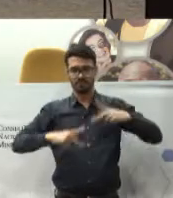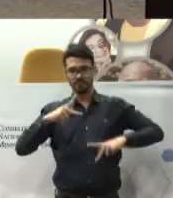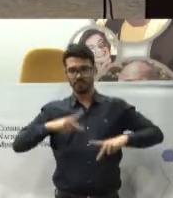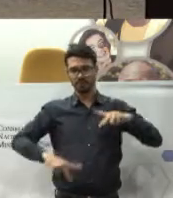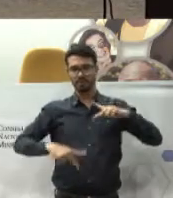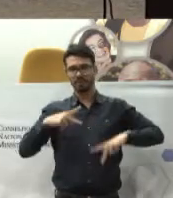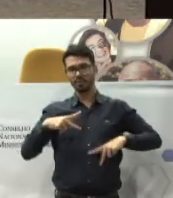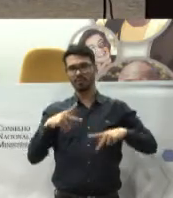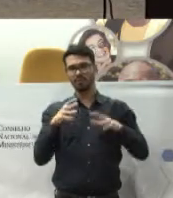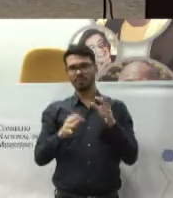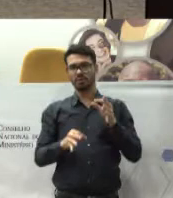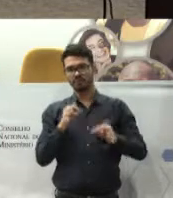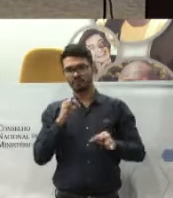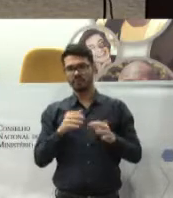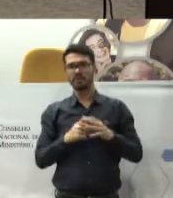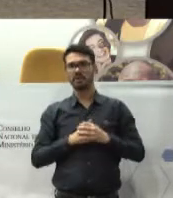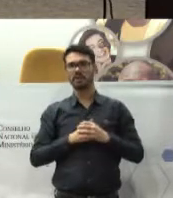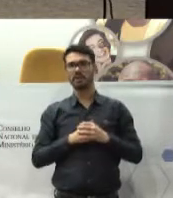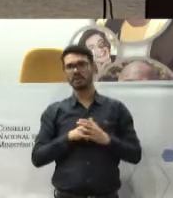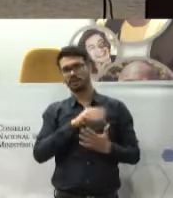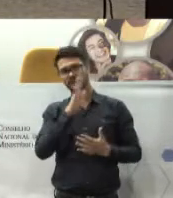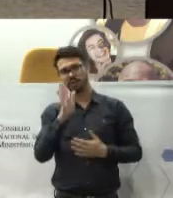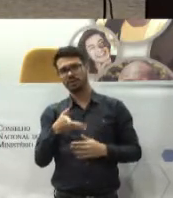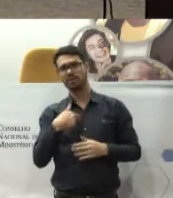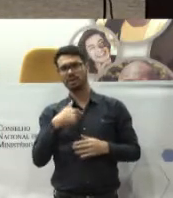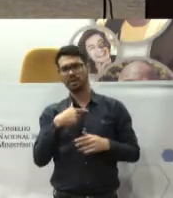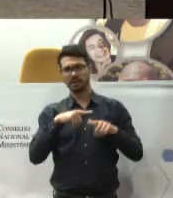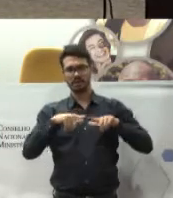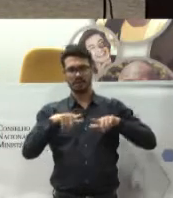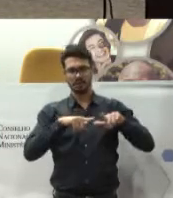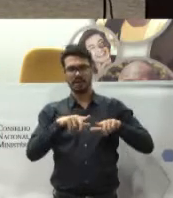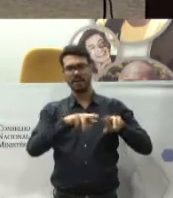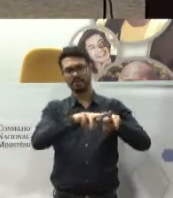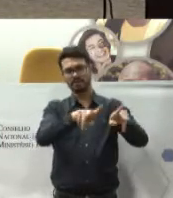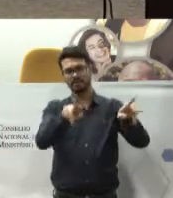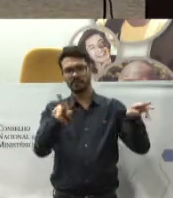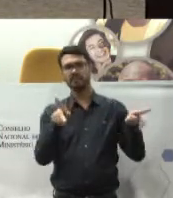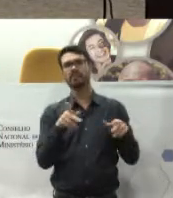causas coletivas, que já trabalhou em diversos casos de saúde,